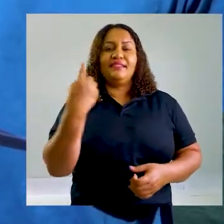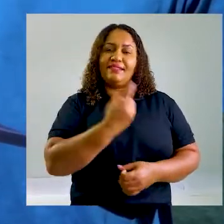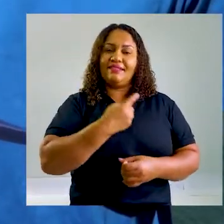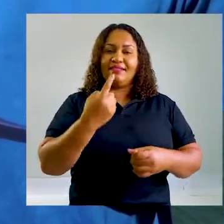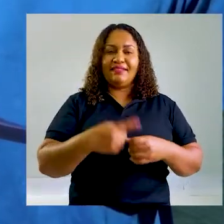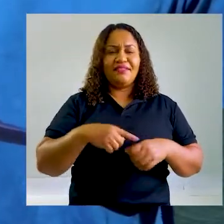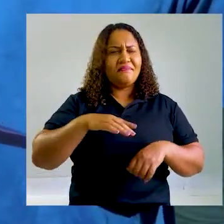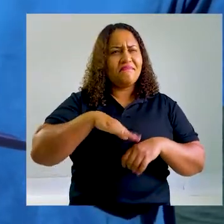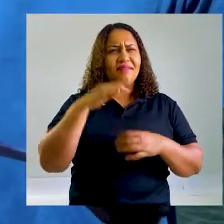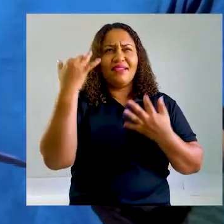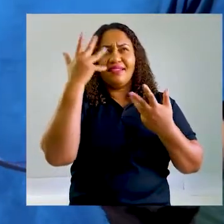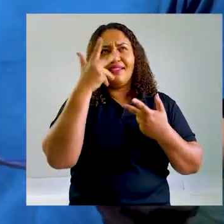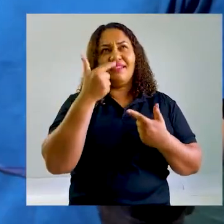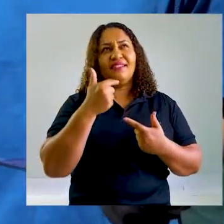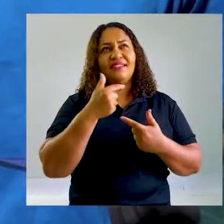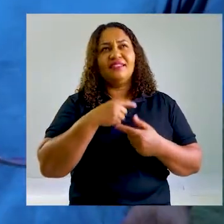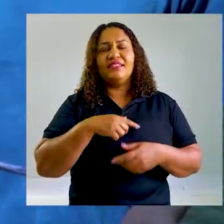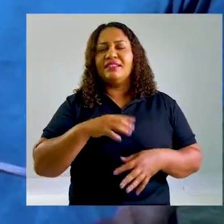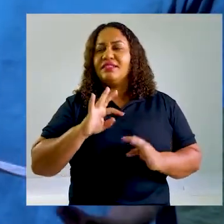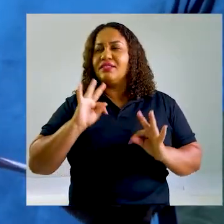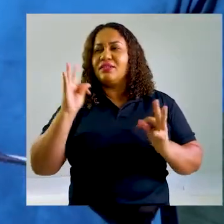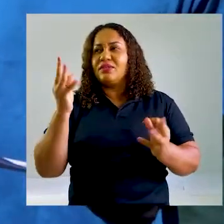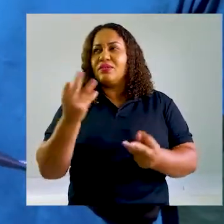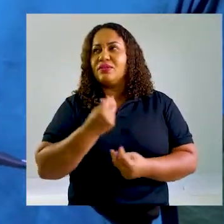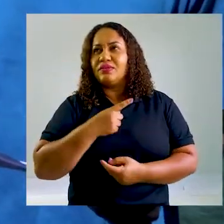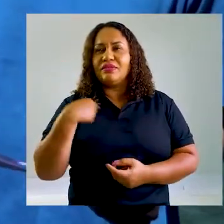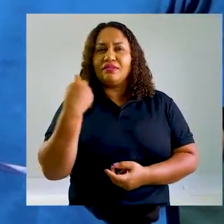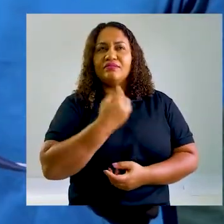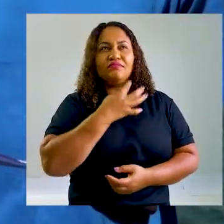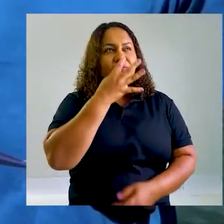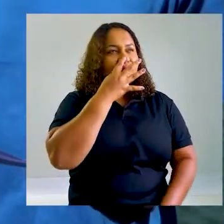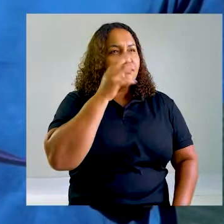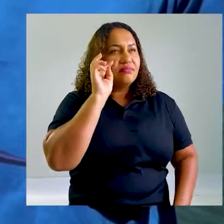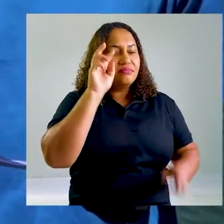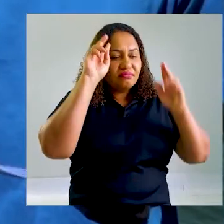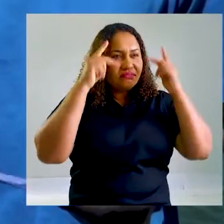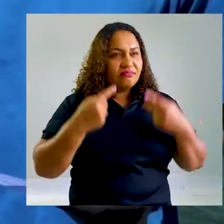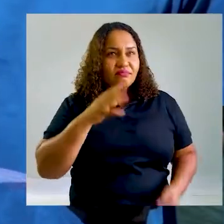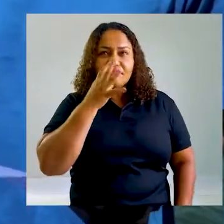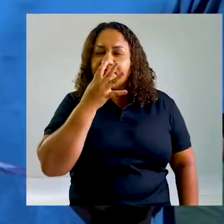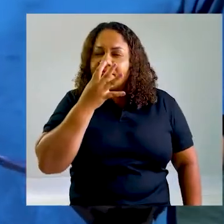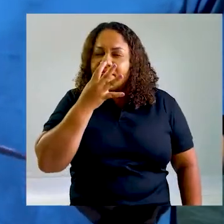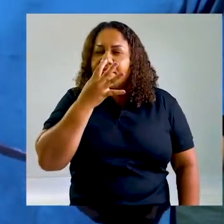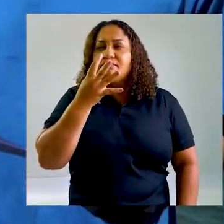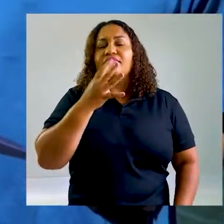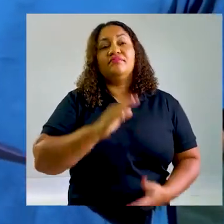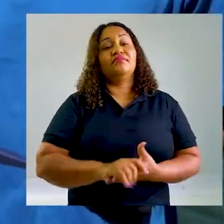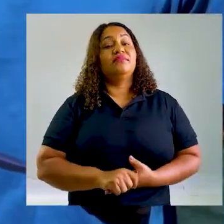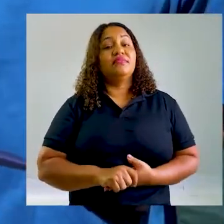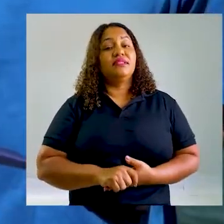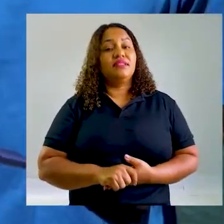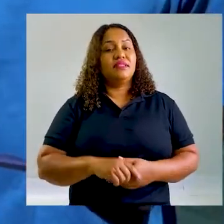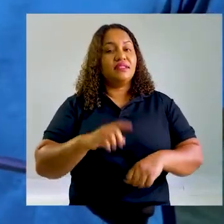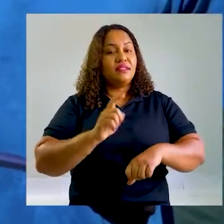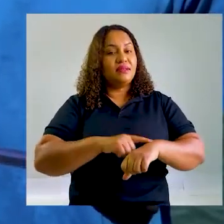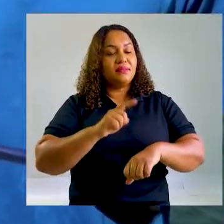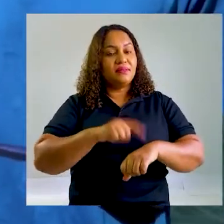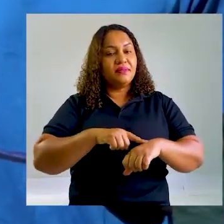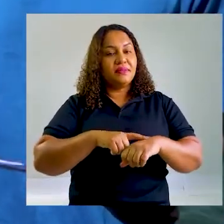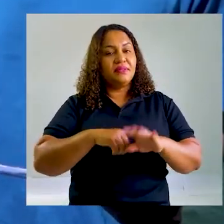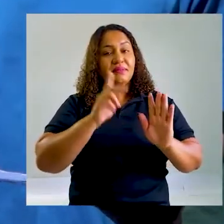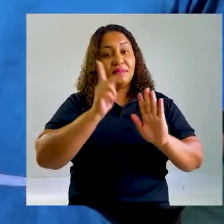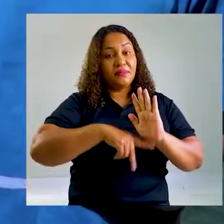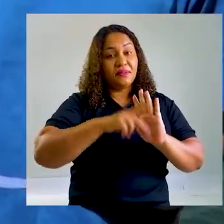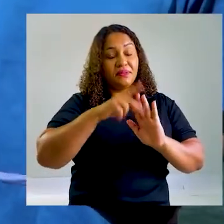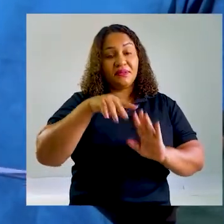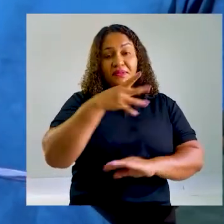nossa cidade e enche de inspiração todos nós, seres humanos. Nesse quadro do Projeto Meio Ambiente,